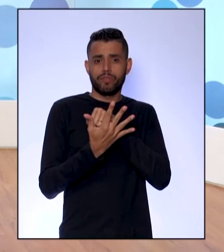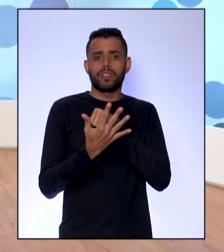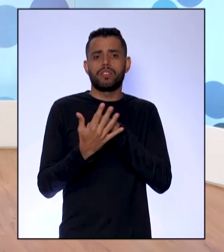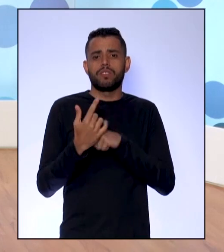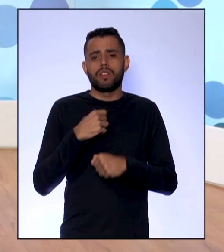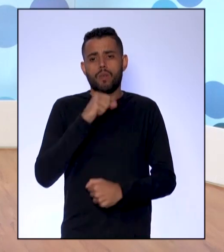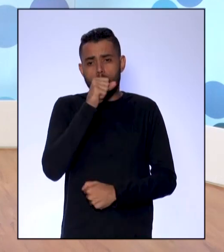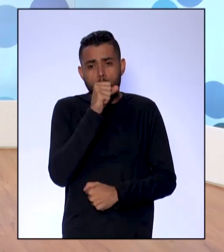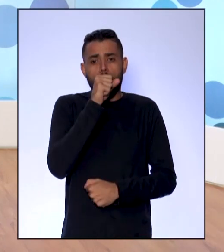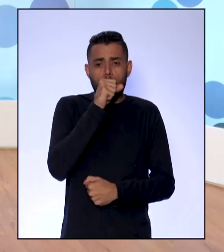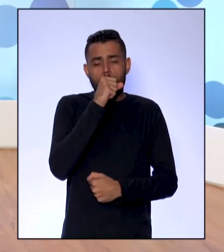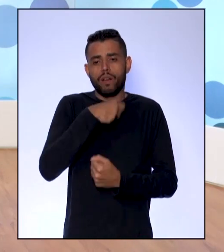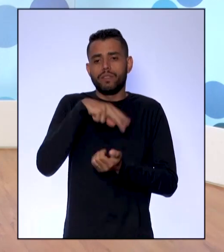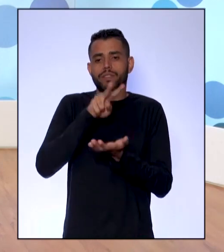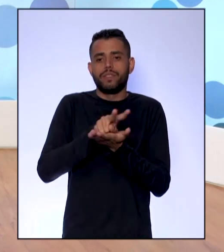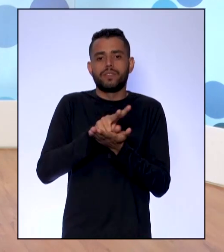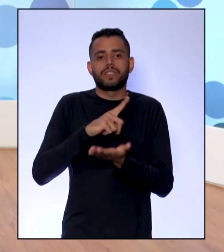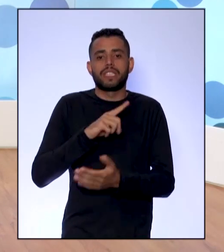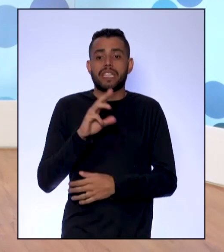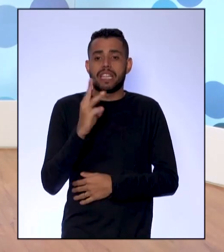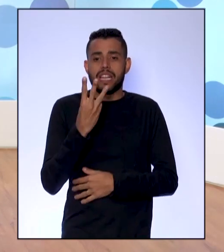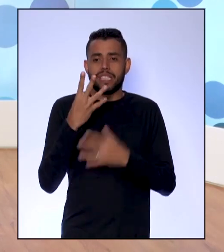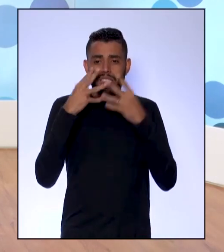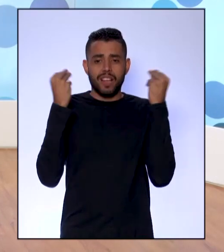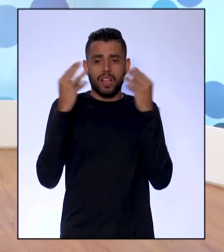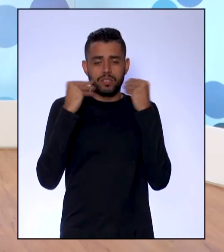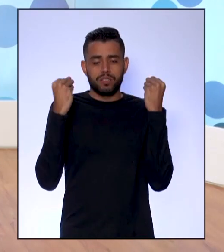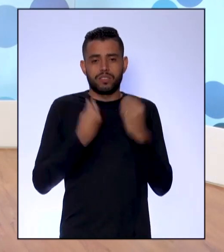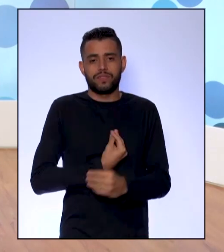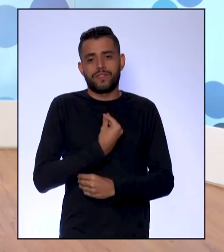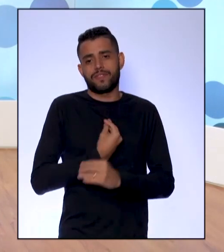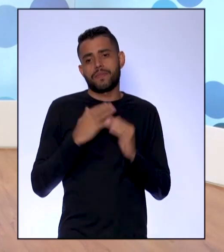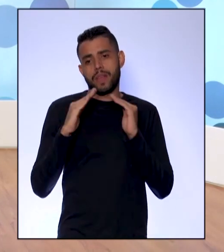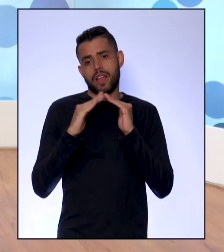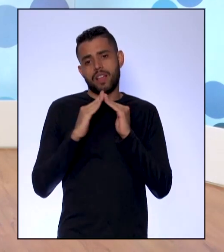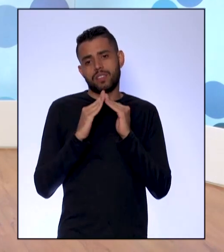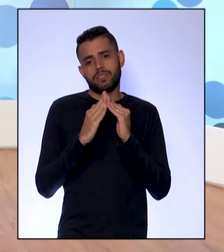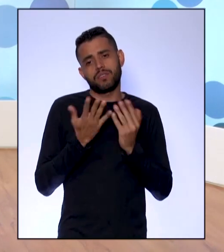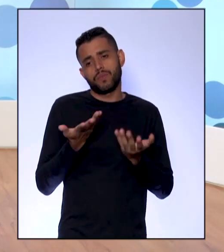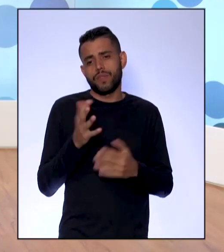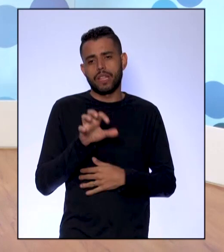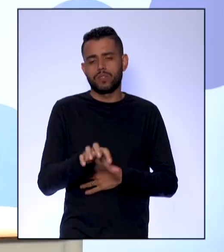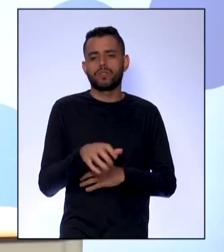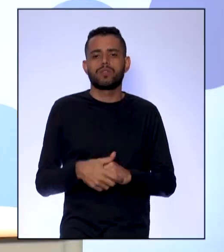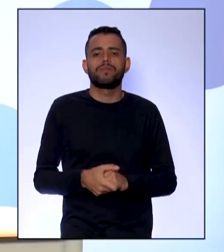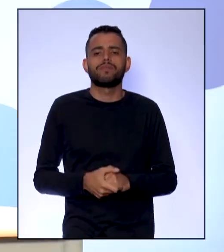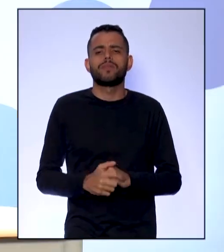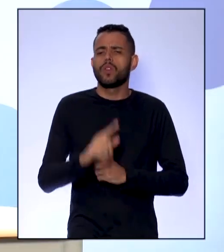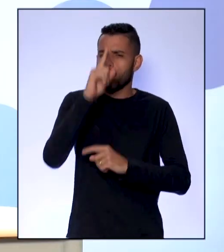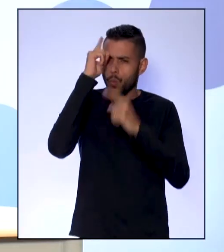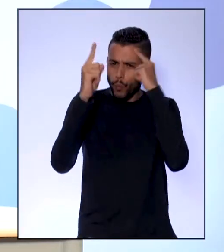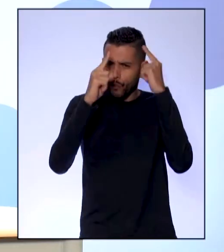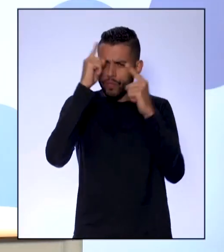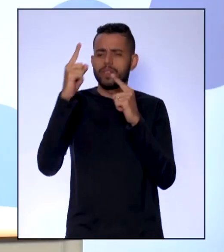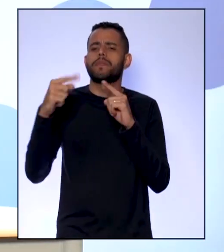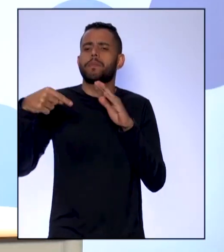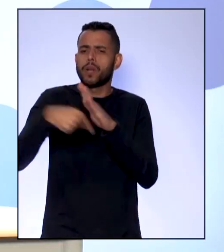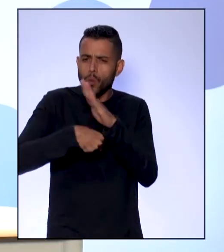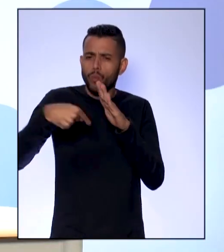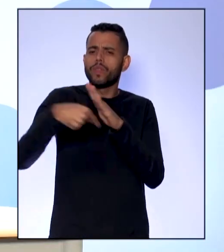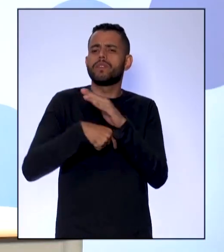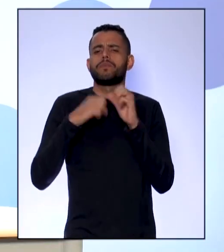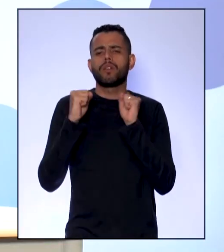no chão, porque eu tenho 3 gatos que vivem na minha casa. Então é isso. Né? Galera, mandem mais dúvidas, mais